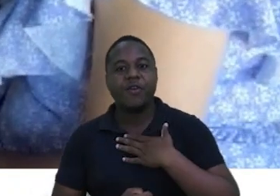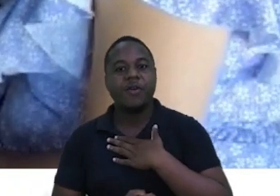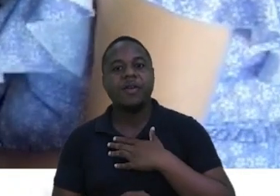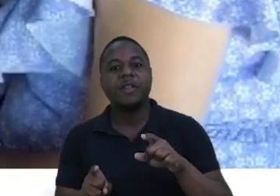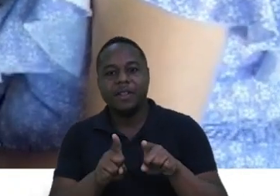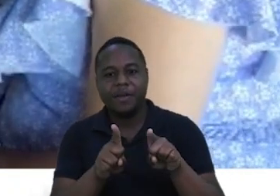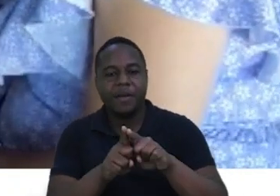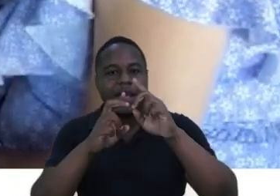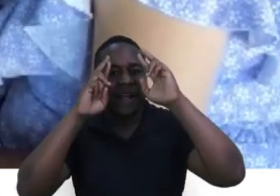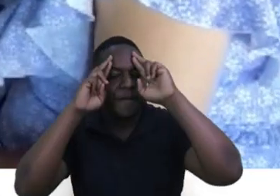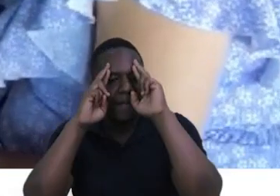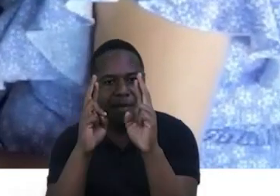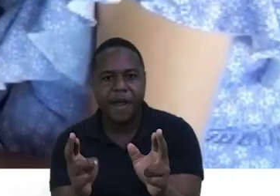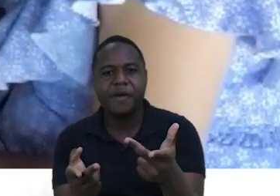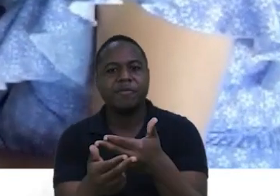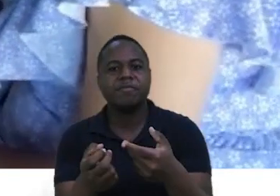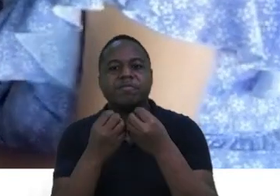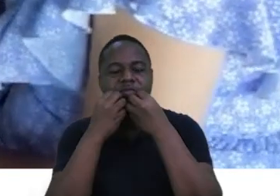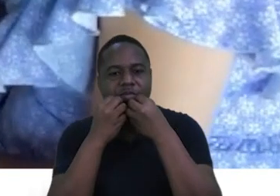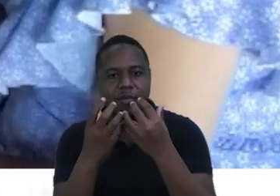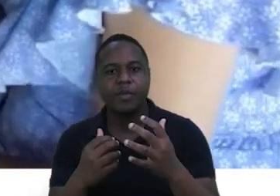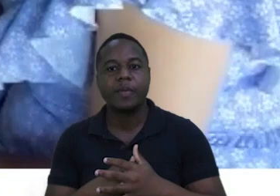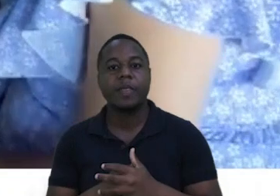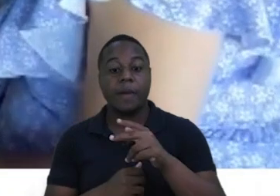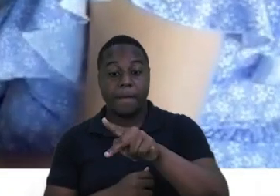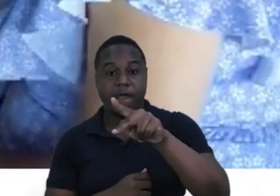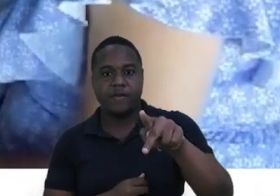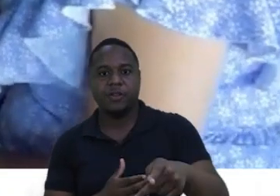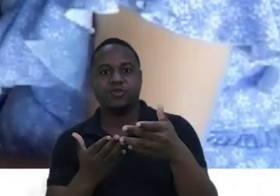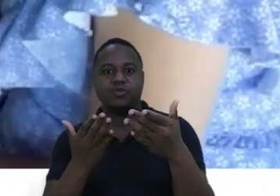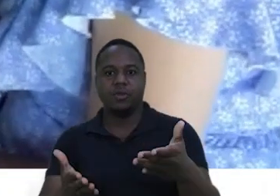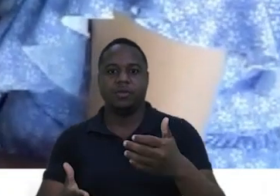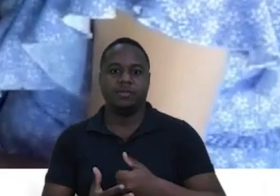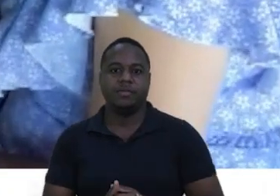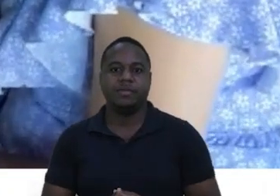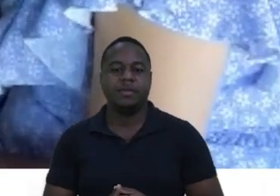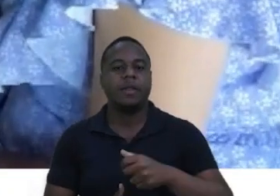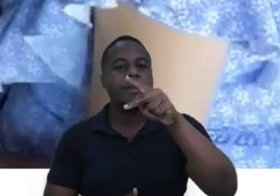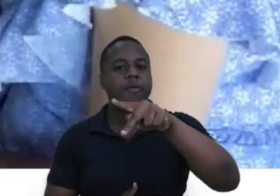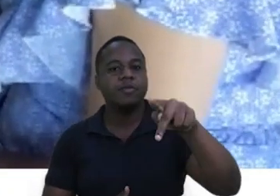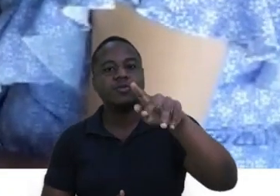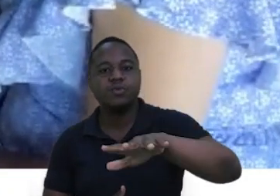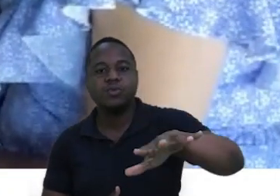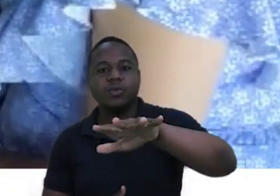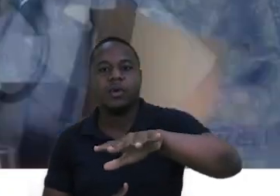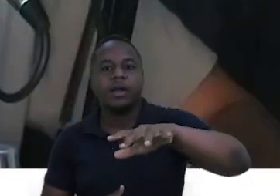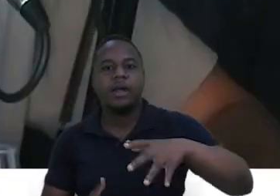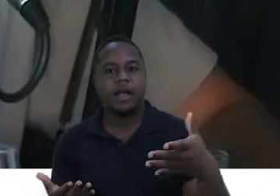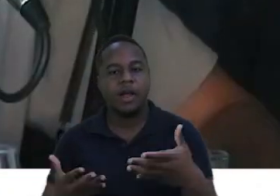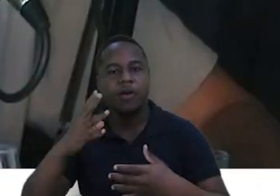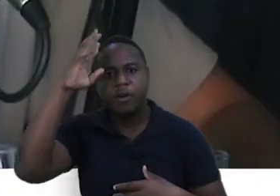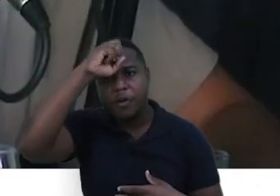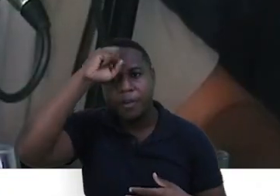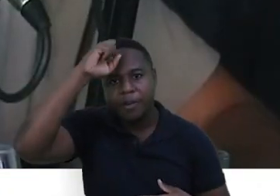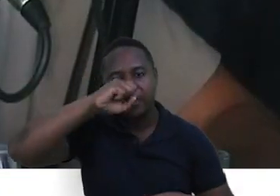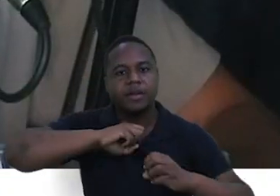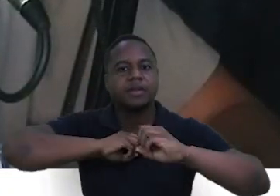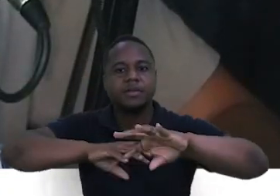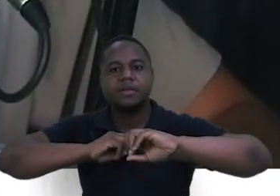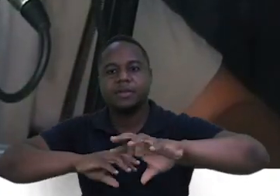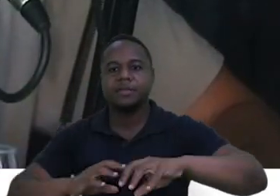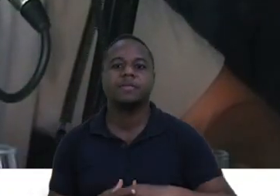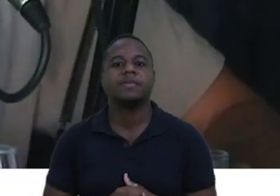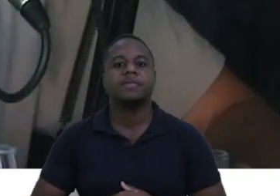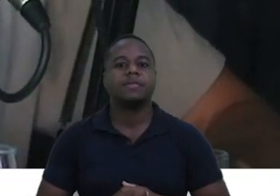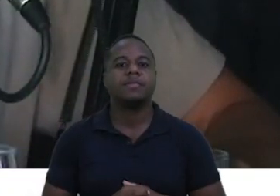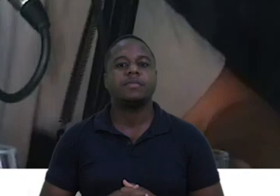respeito muito grande pelos professores, de forma geral, pelo momento de aprendizado, de ensino. Então,